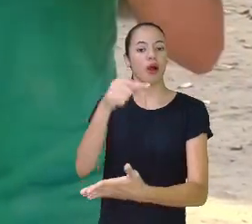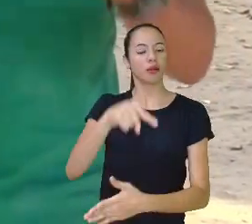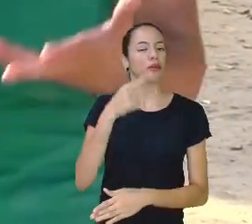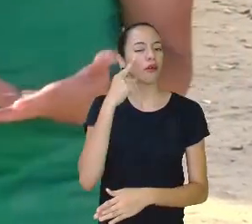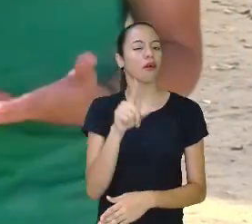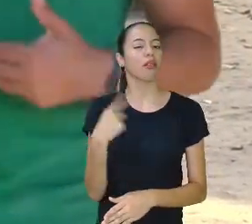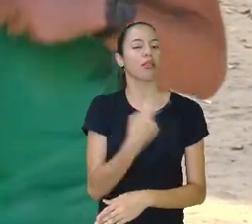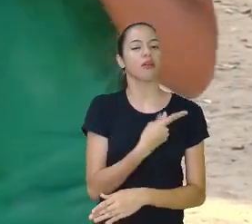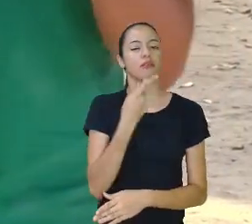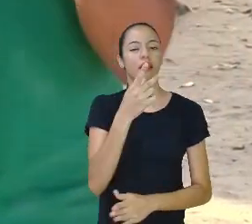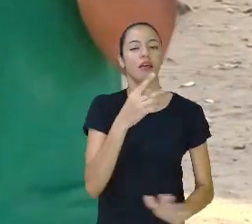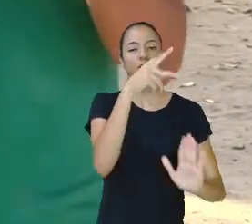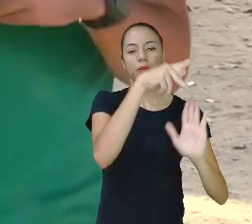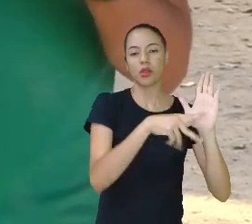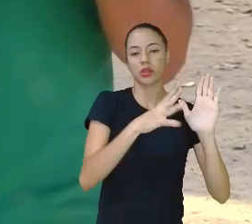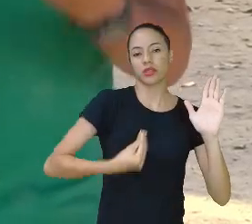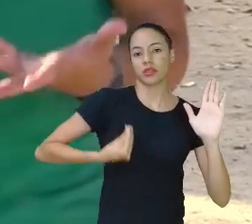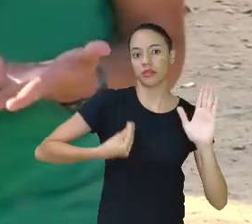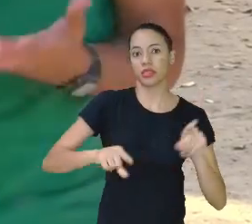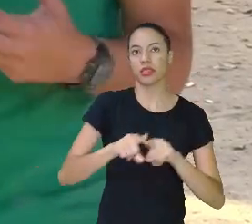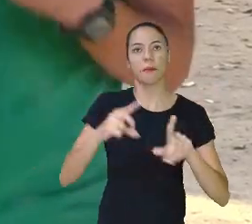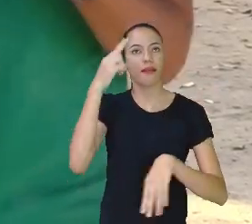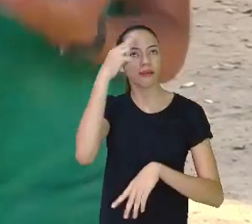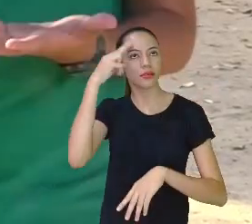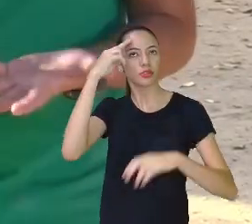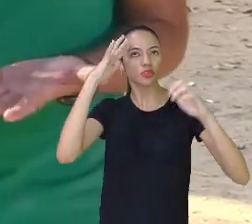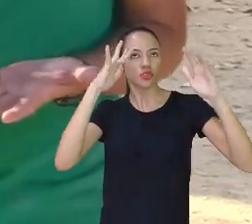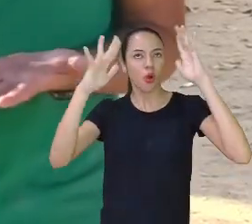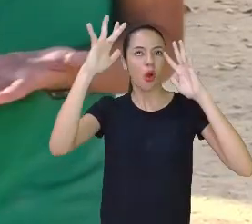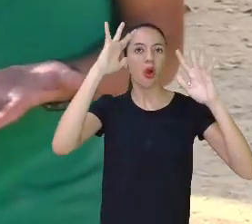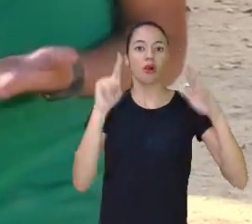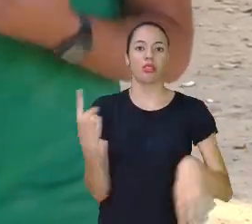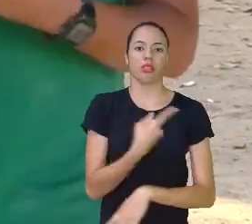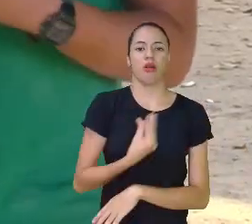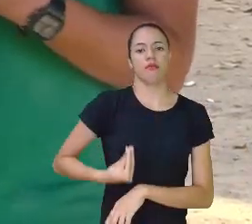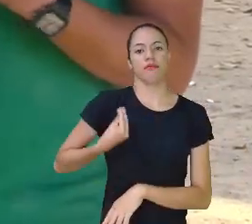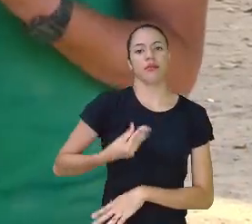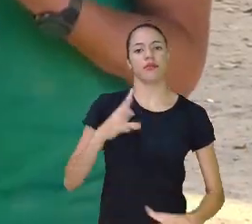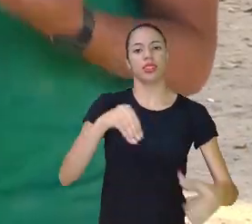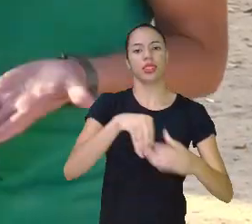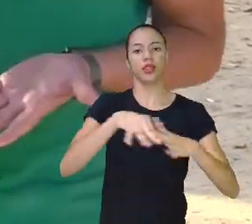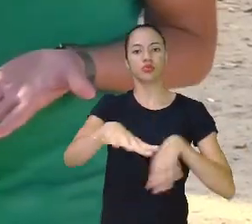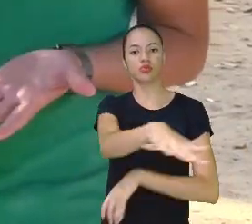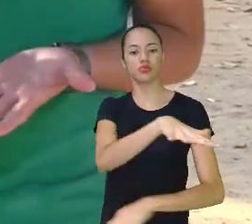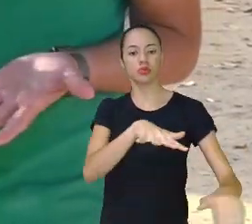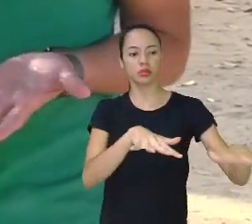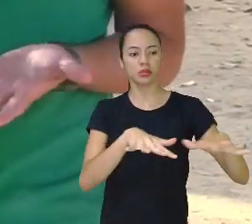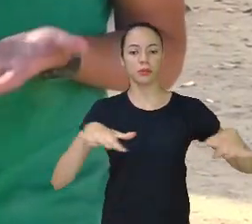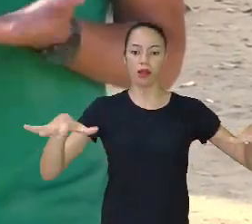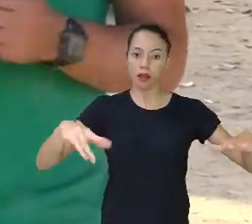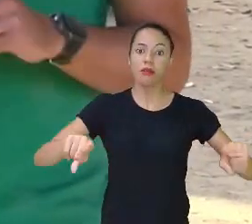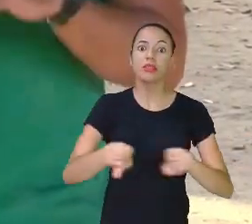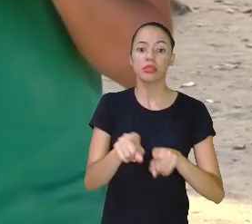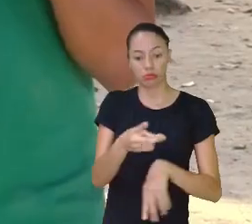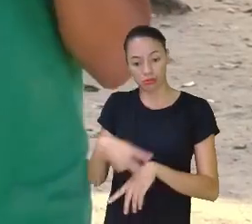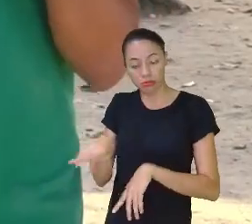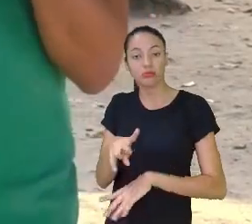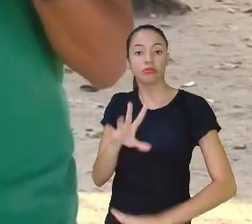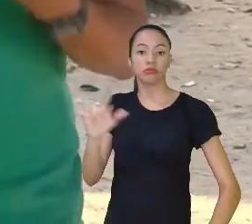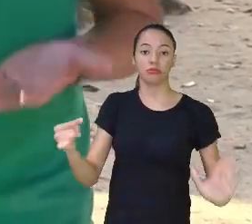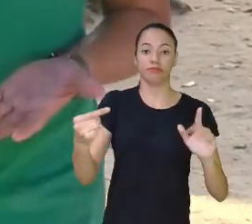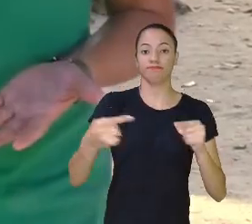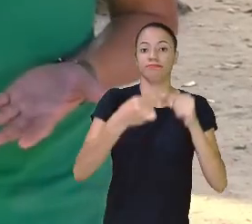Falar sobre sonhos, como você disse, sobre o pensar, a gente vive nos espaços. Então, isso também faz parte do projeto de vida, não é? A